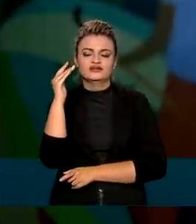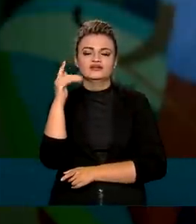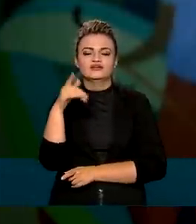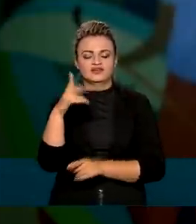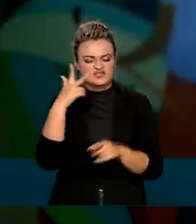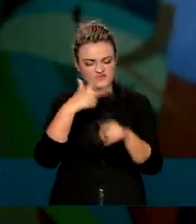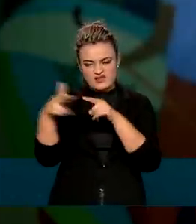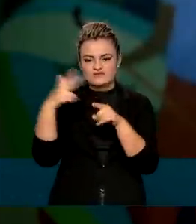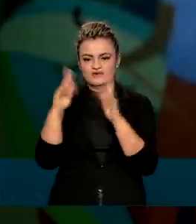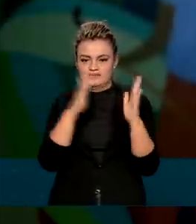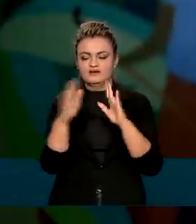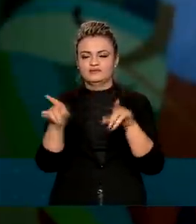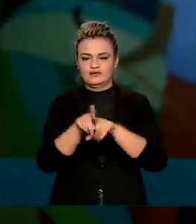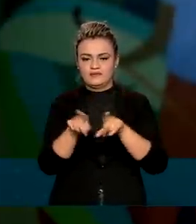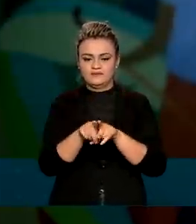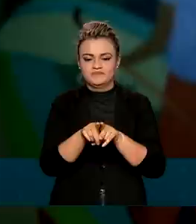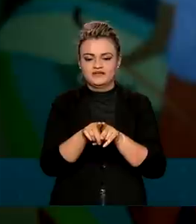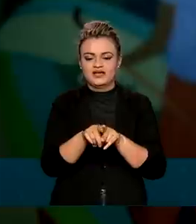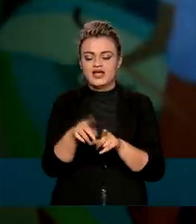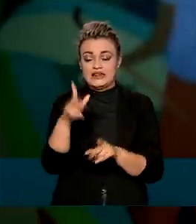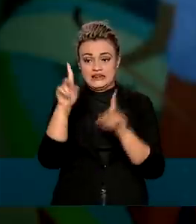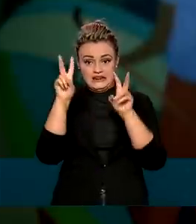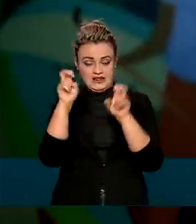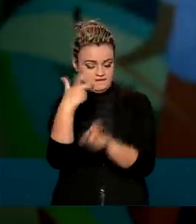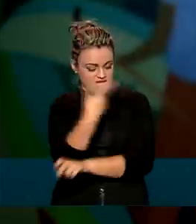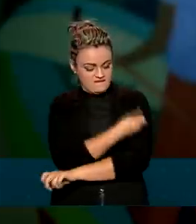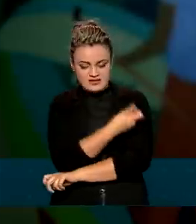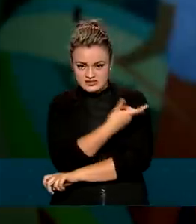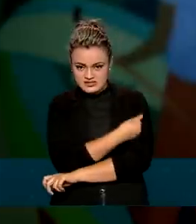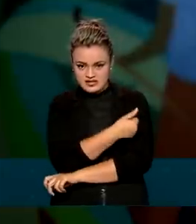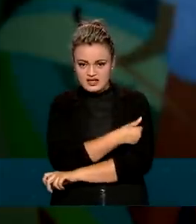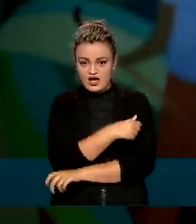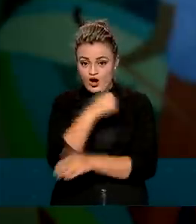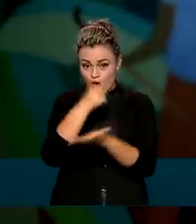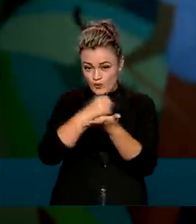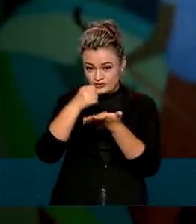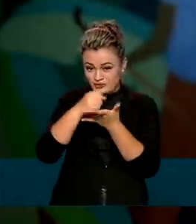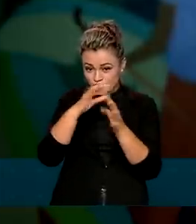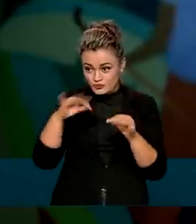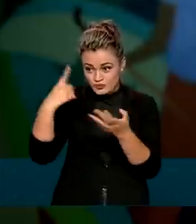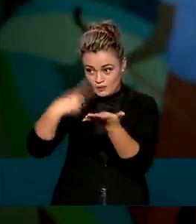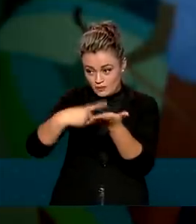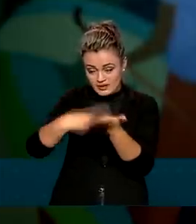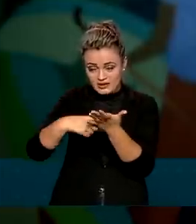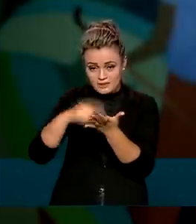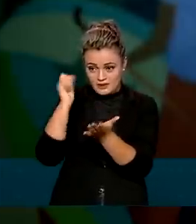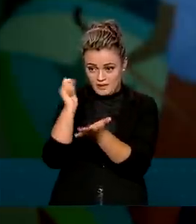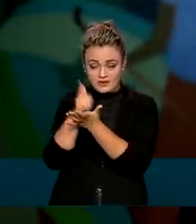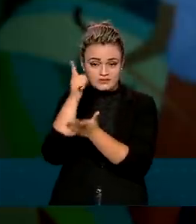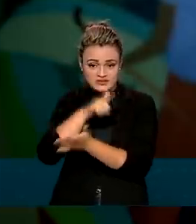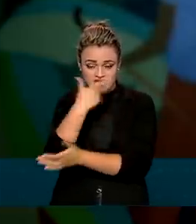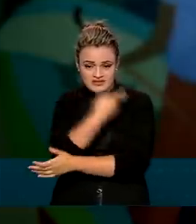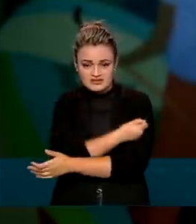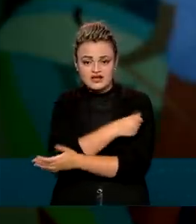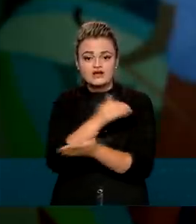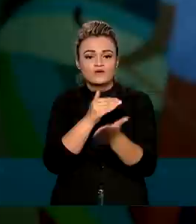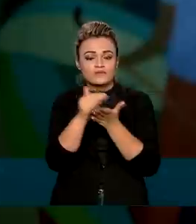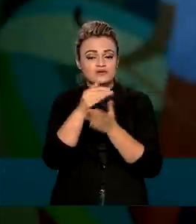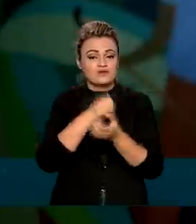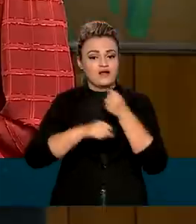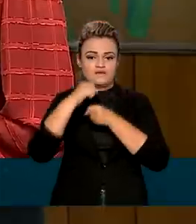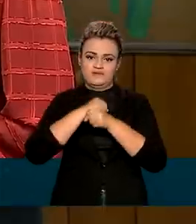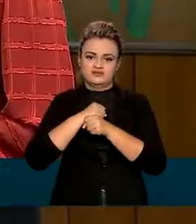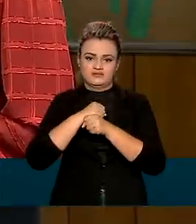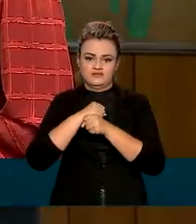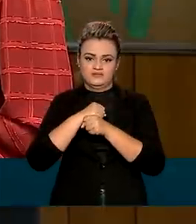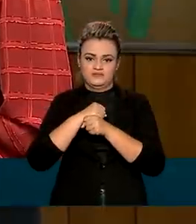que venceremos a fase também quando você fala em vacinas todos os contratos todas as negociações Ficou quase todos começaram o ano